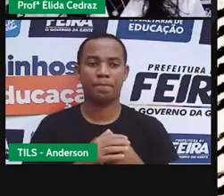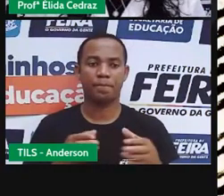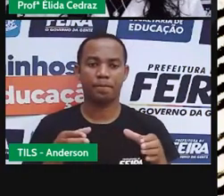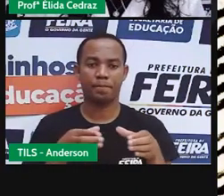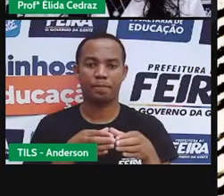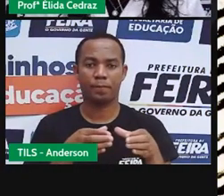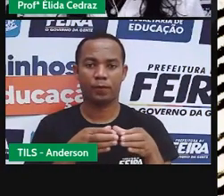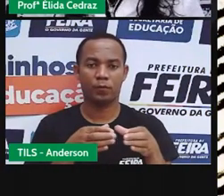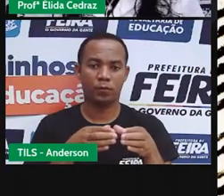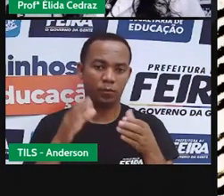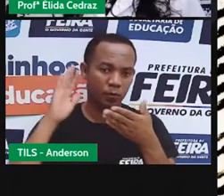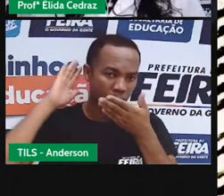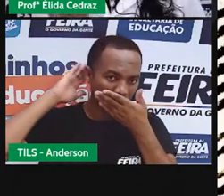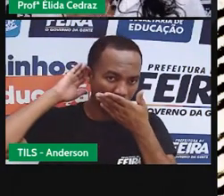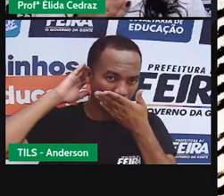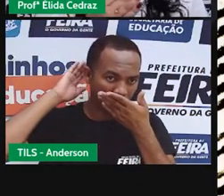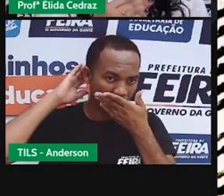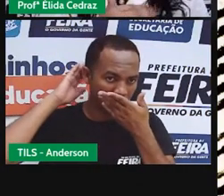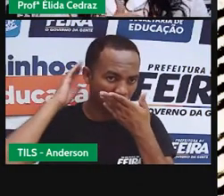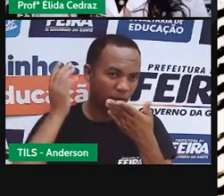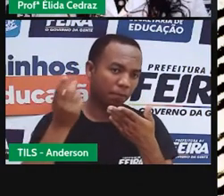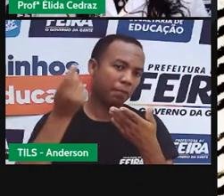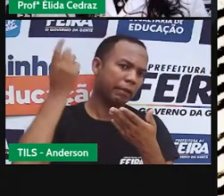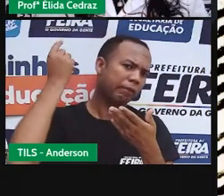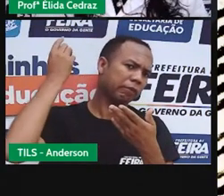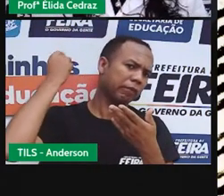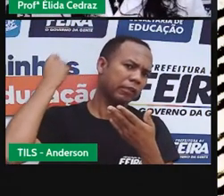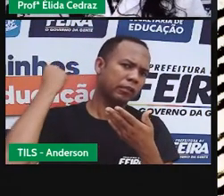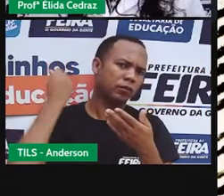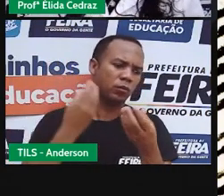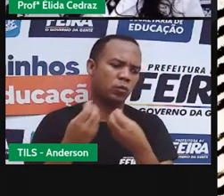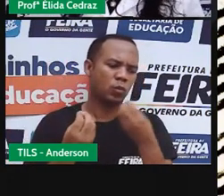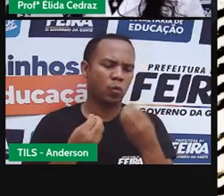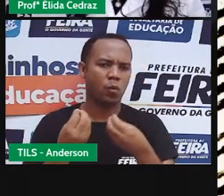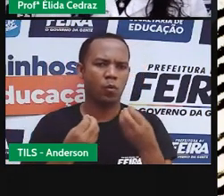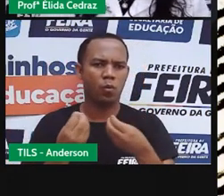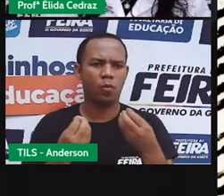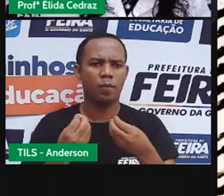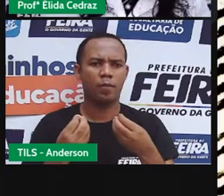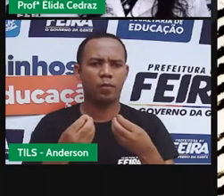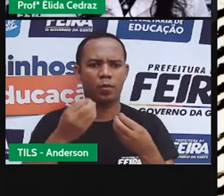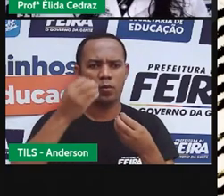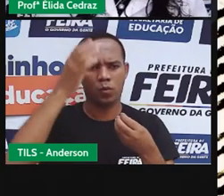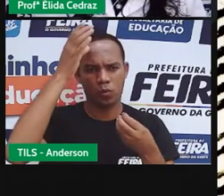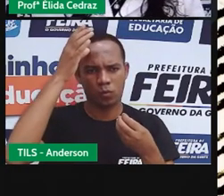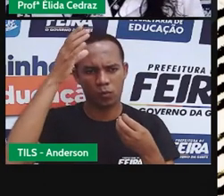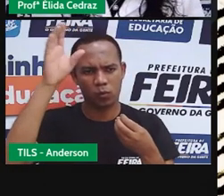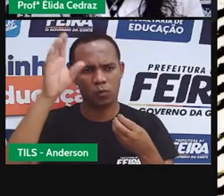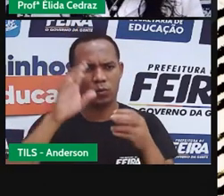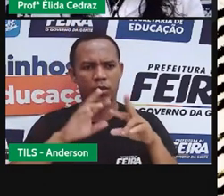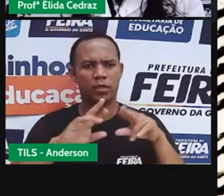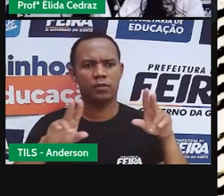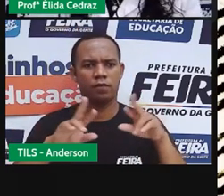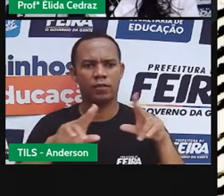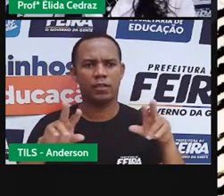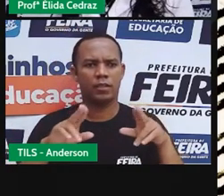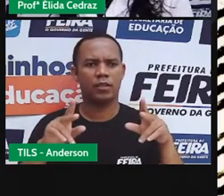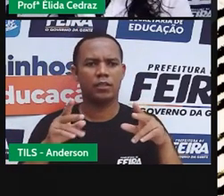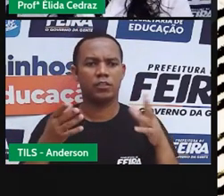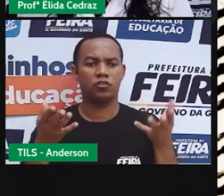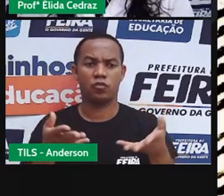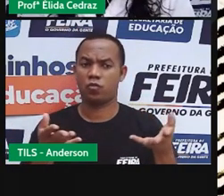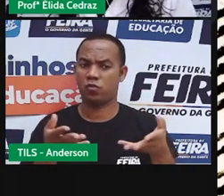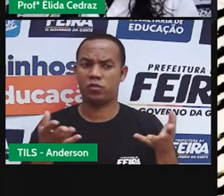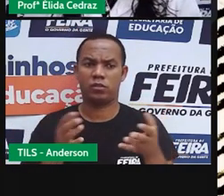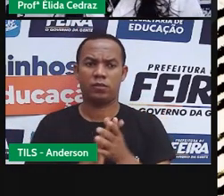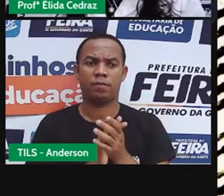Os indígenas de antigamente e têm costumes e modos diferentes